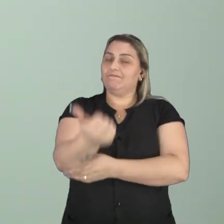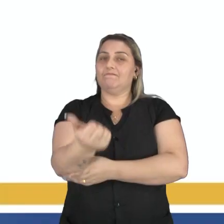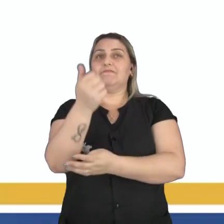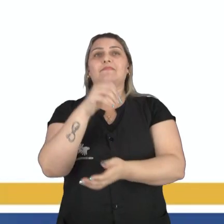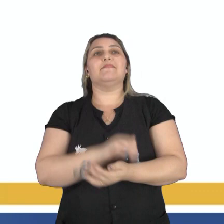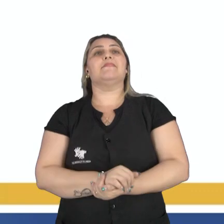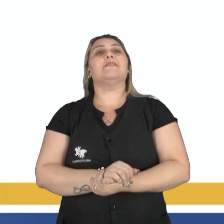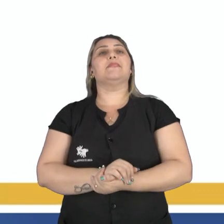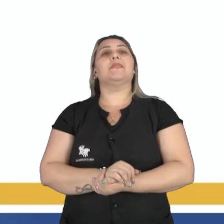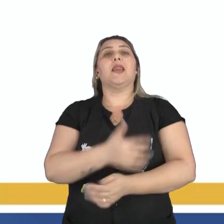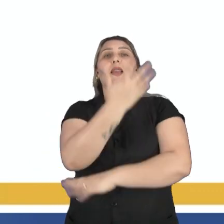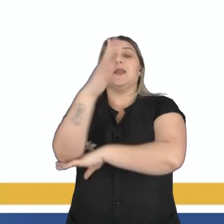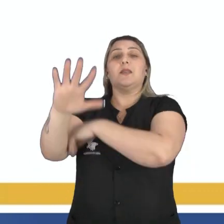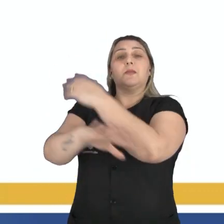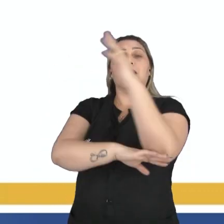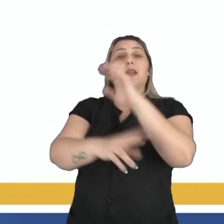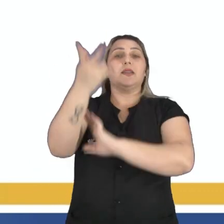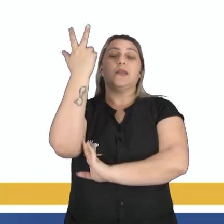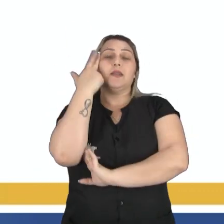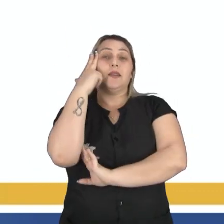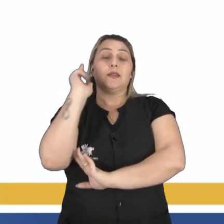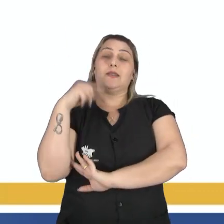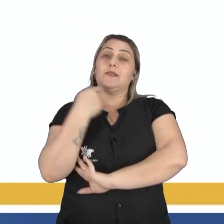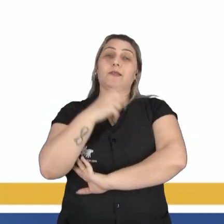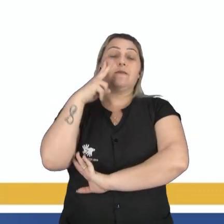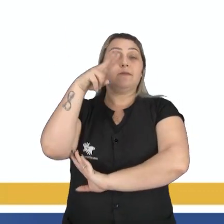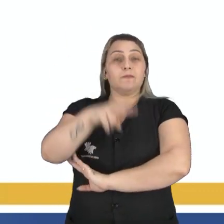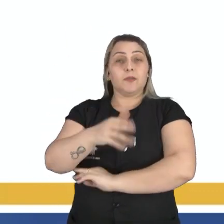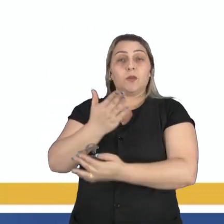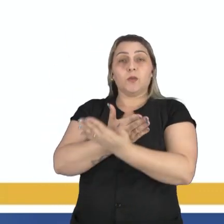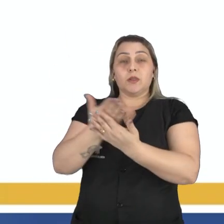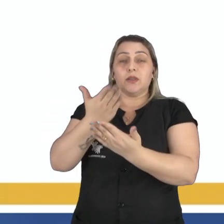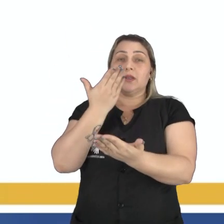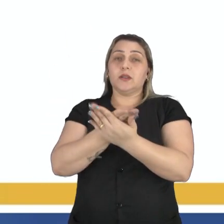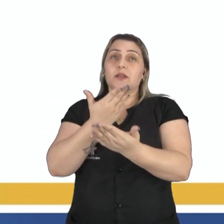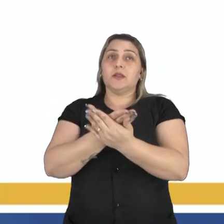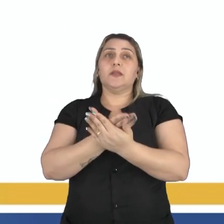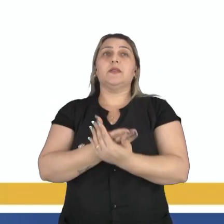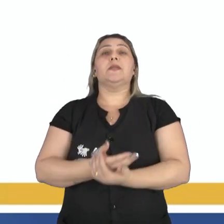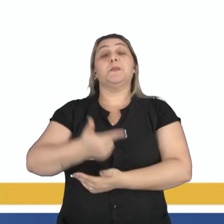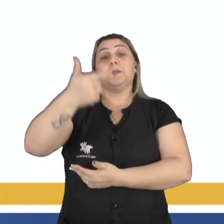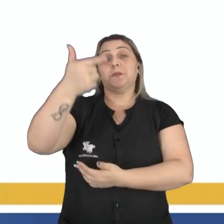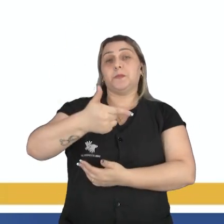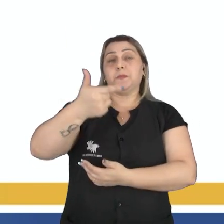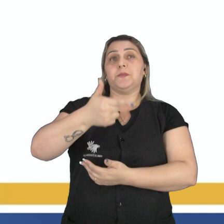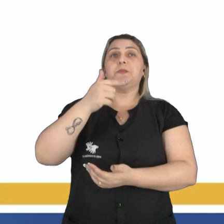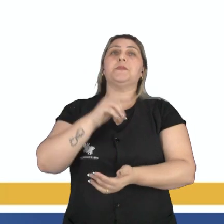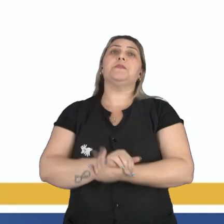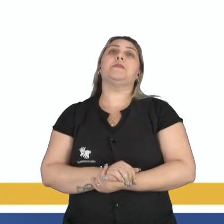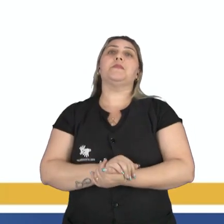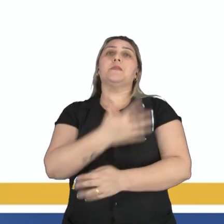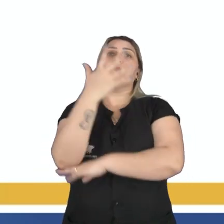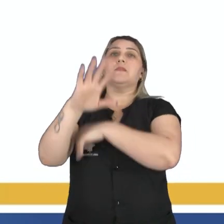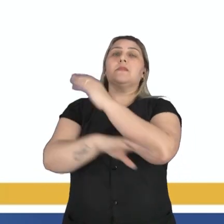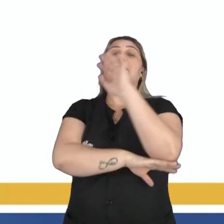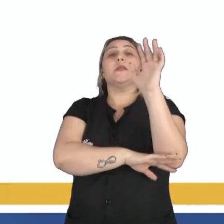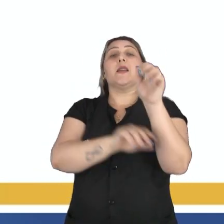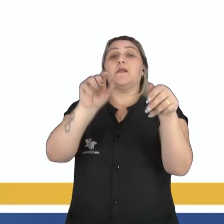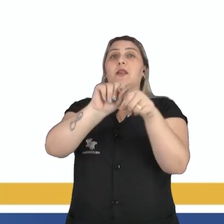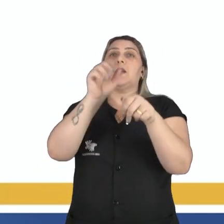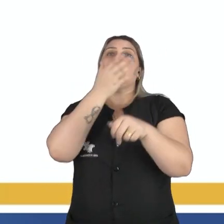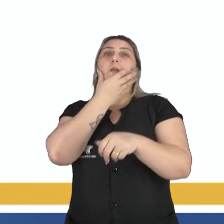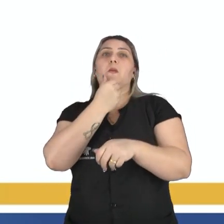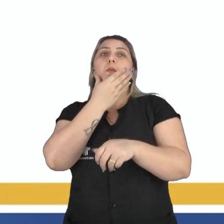bem. São as paisagens naturais que nós vimos no decorrer da nossa aula. Vamos para a segunda questão, então? As